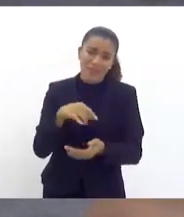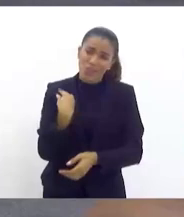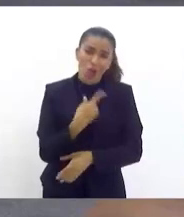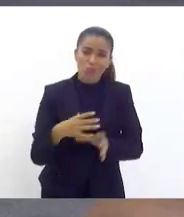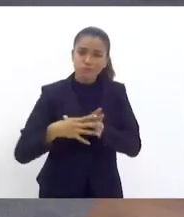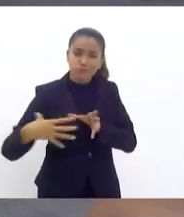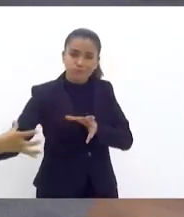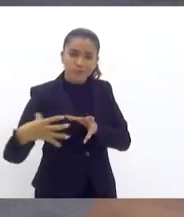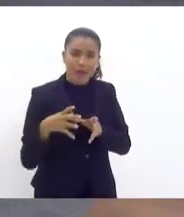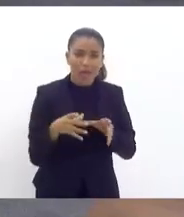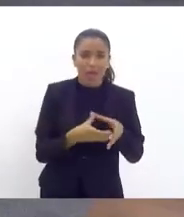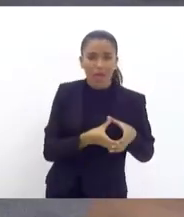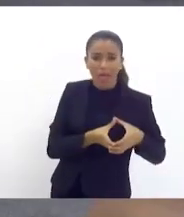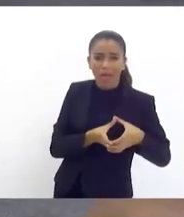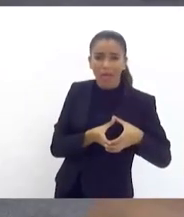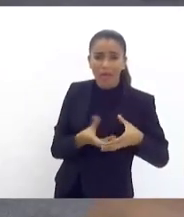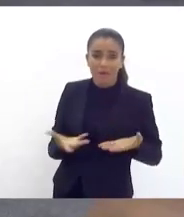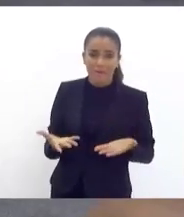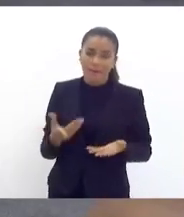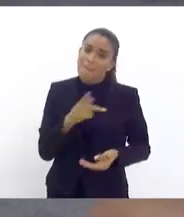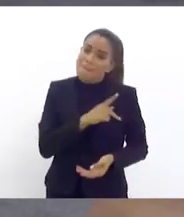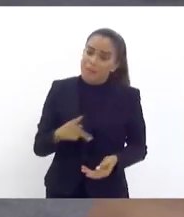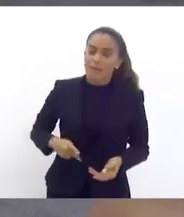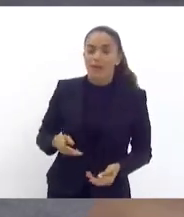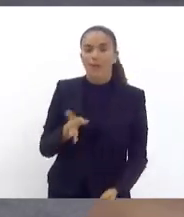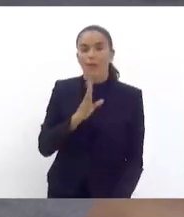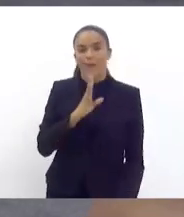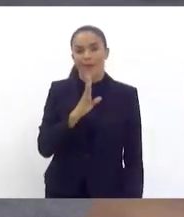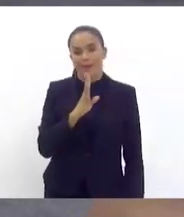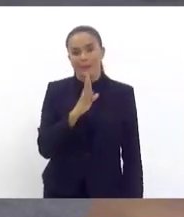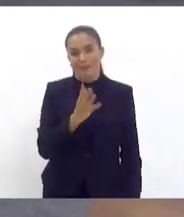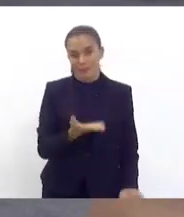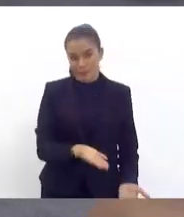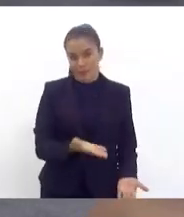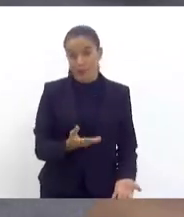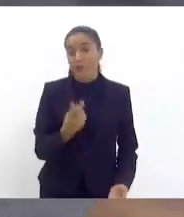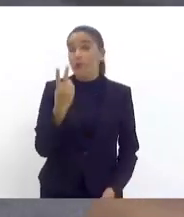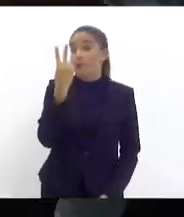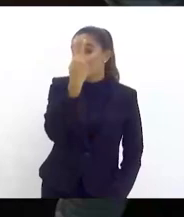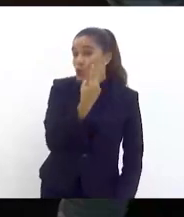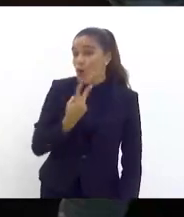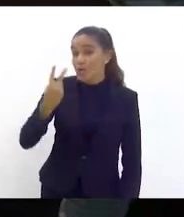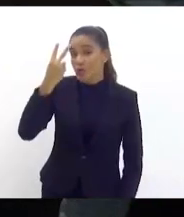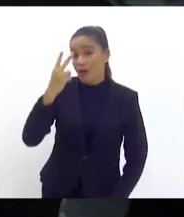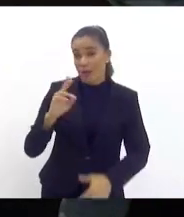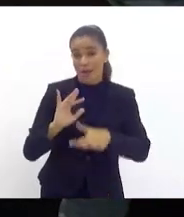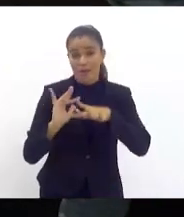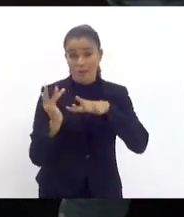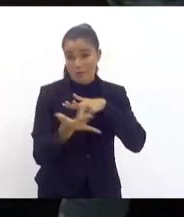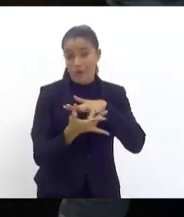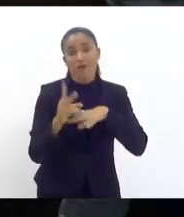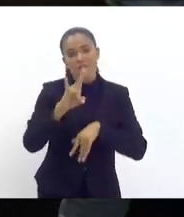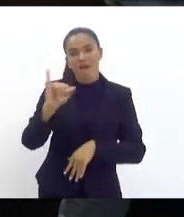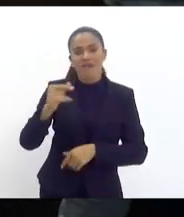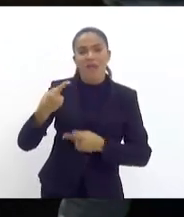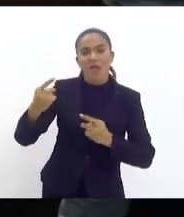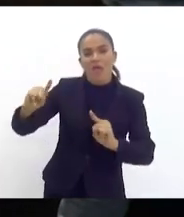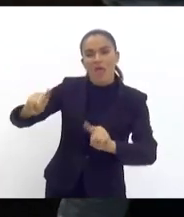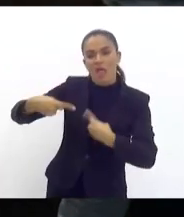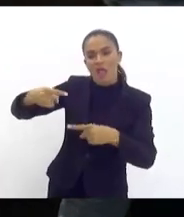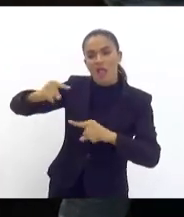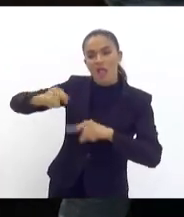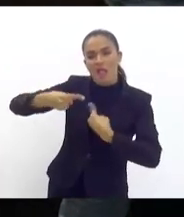Excelência. Vamos concluir, por favor. É porque, presidente, eu conheço. Daqui a 2 horas nas redes sociais vai ter